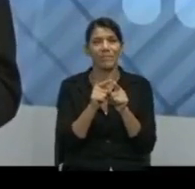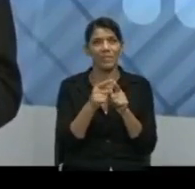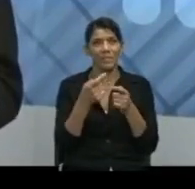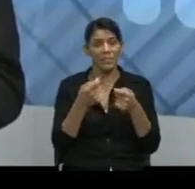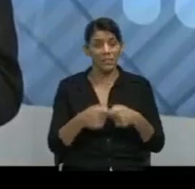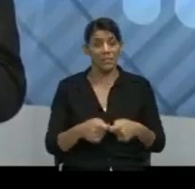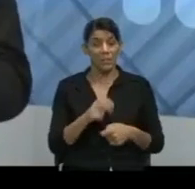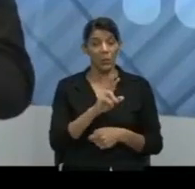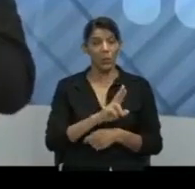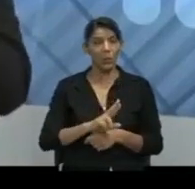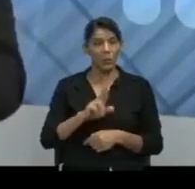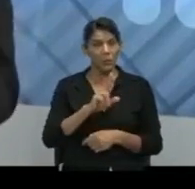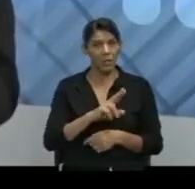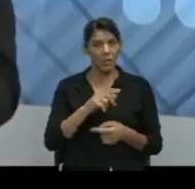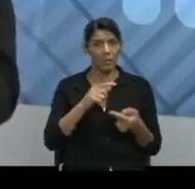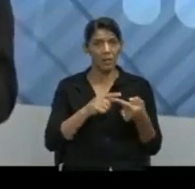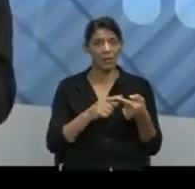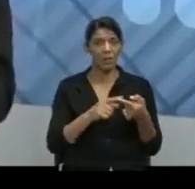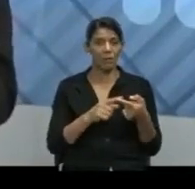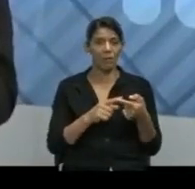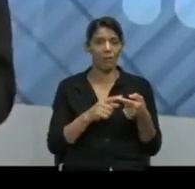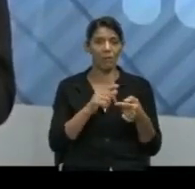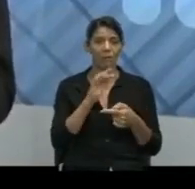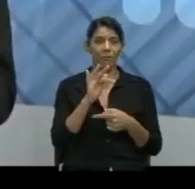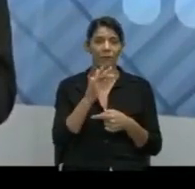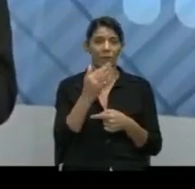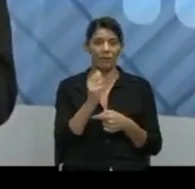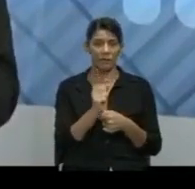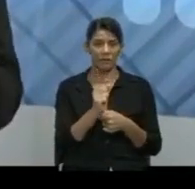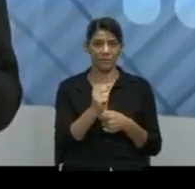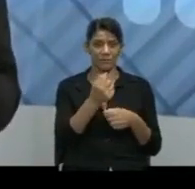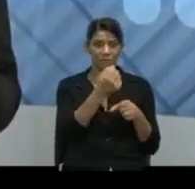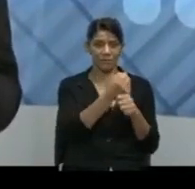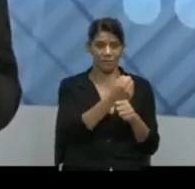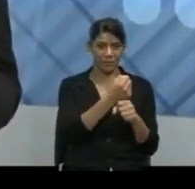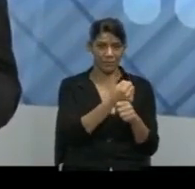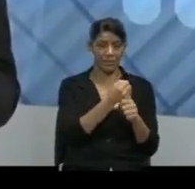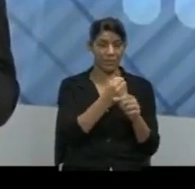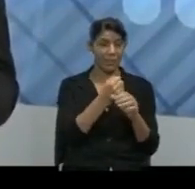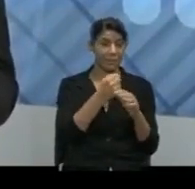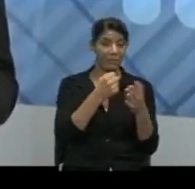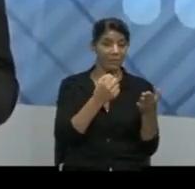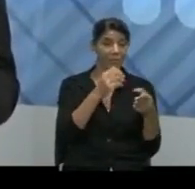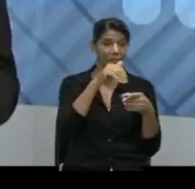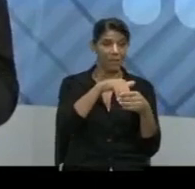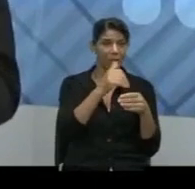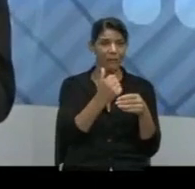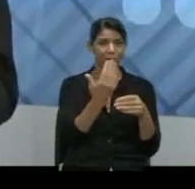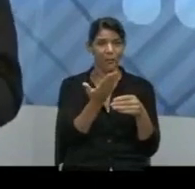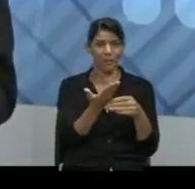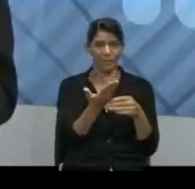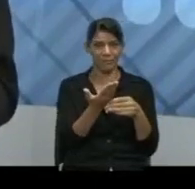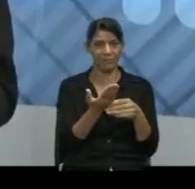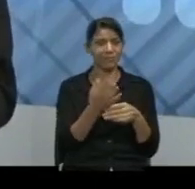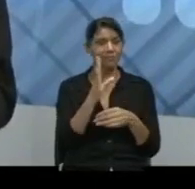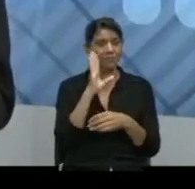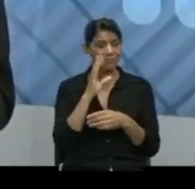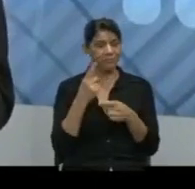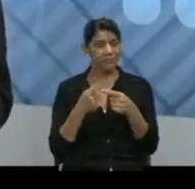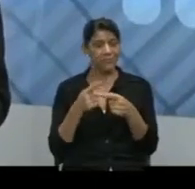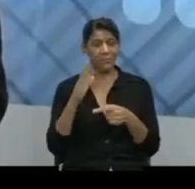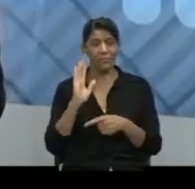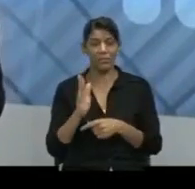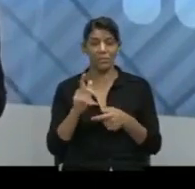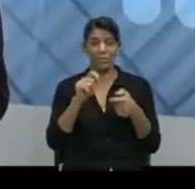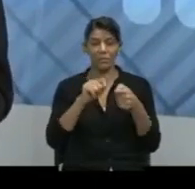vai estar trabalhando com faces da alvenaria, face externa e face interna. É bacana isso porque você também